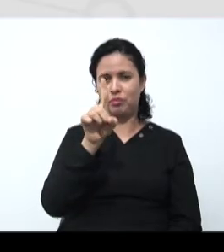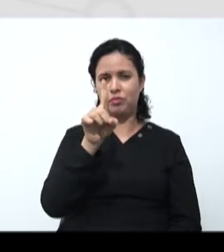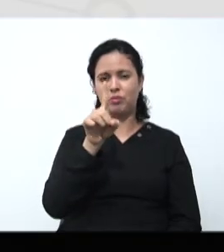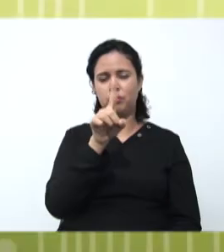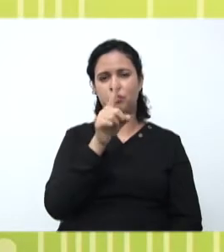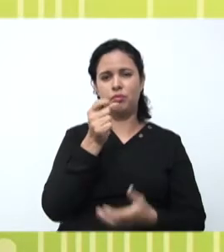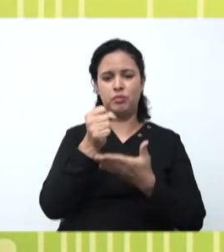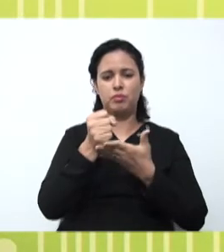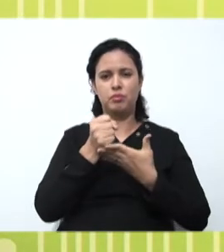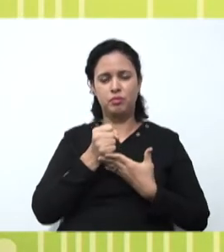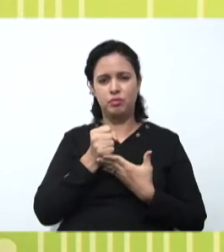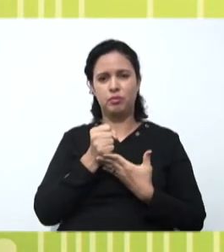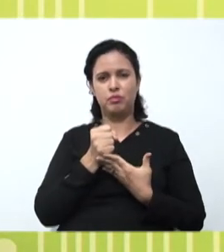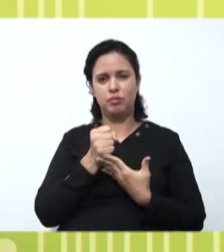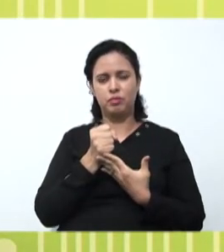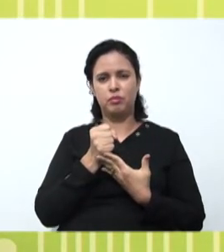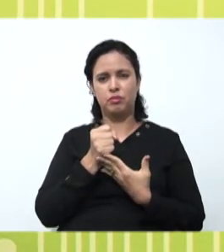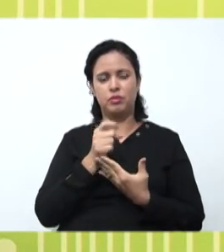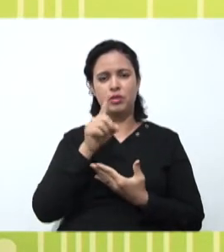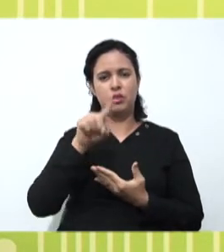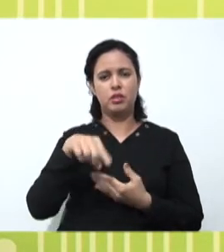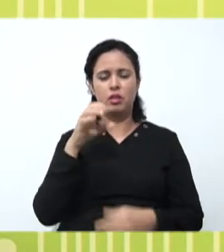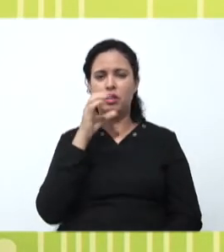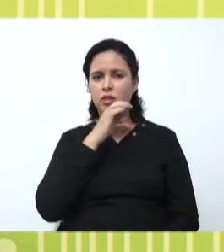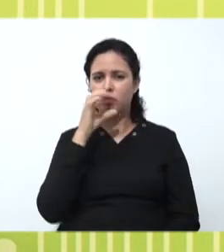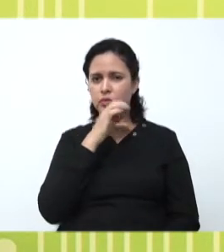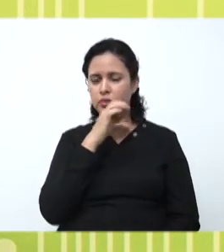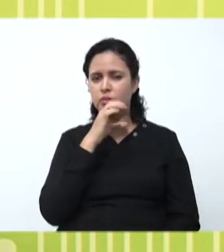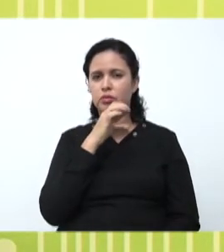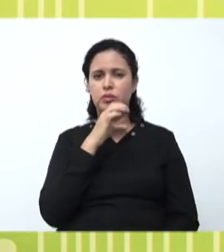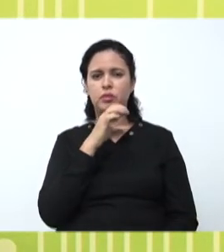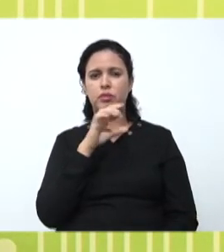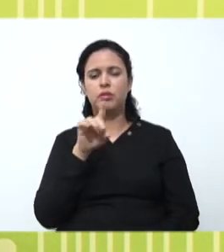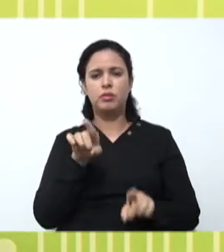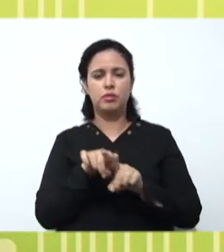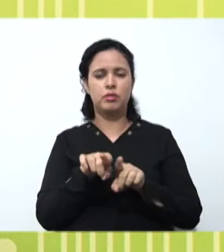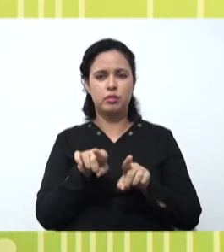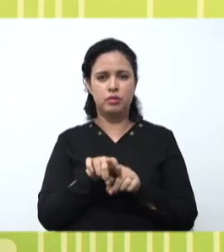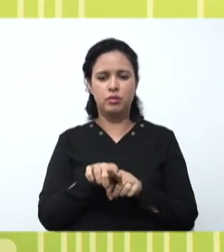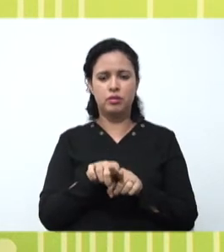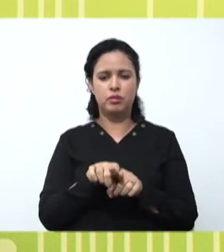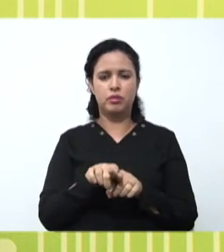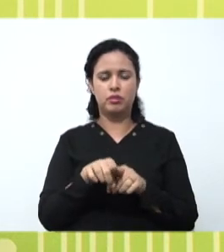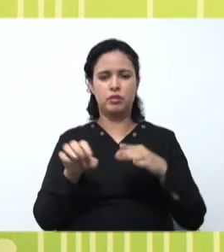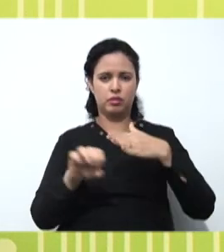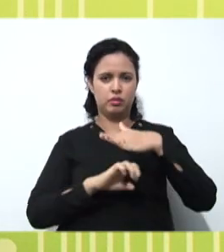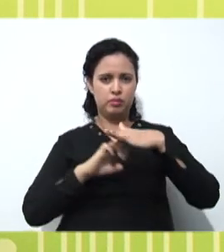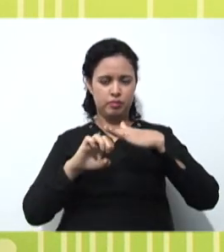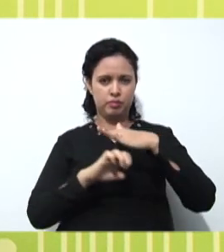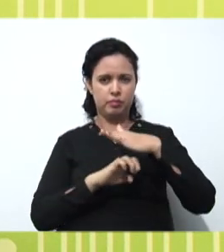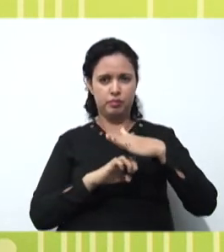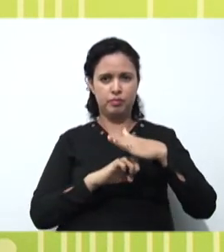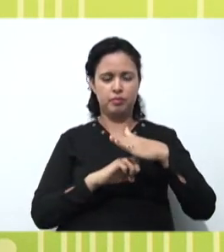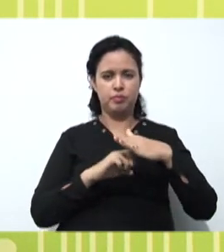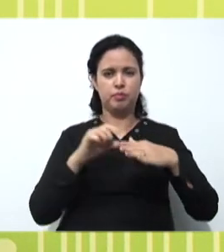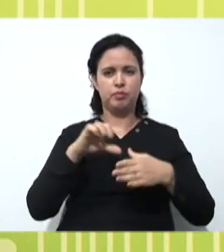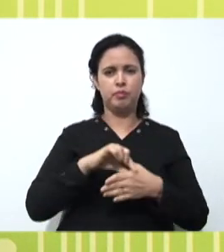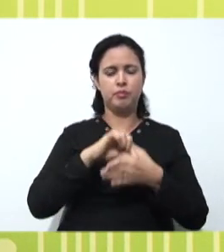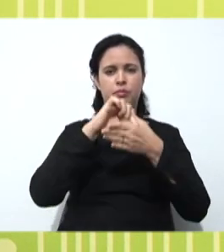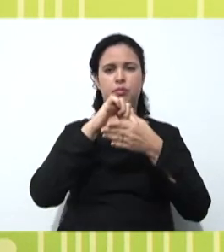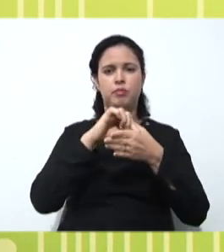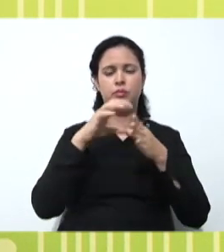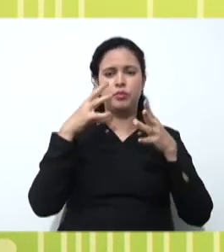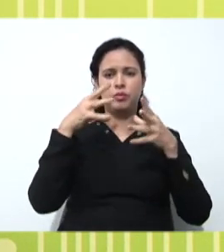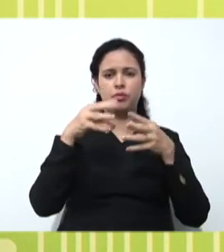O atendimento diferenciado, rápido, né? Que também fez com que a empresa se destacasse entre